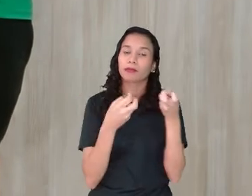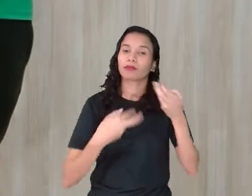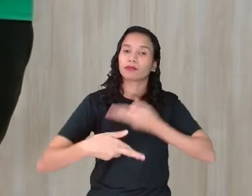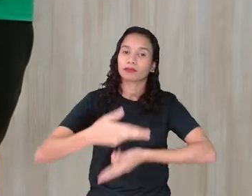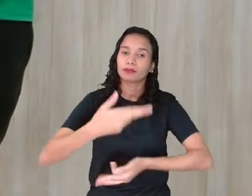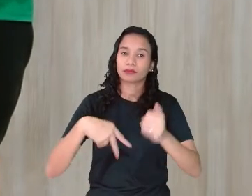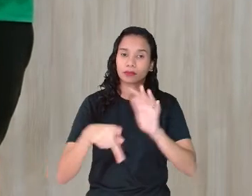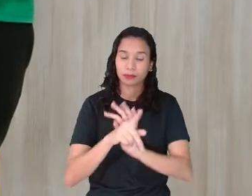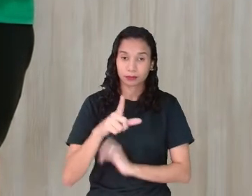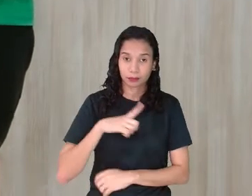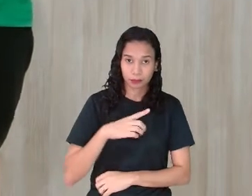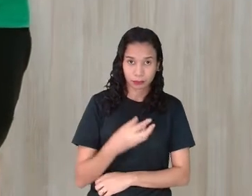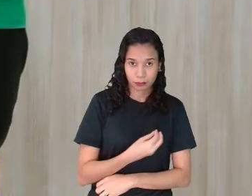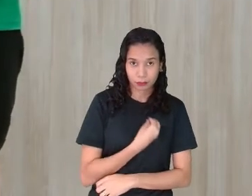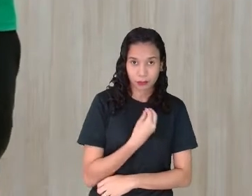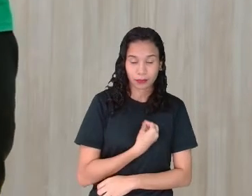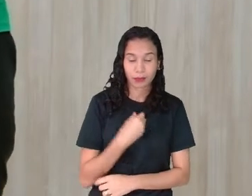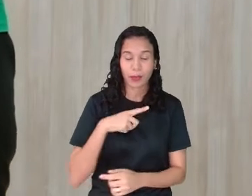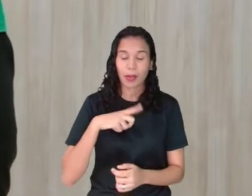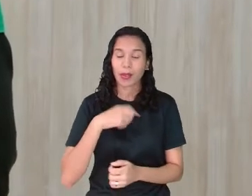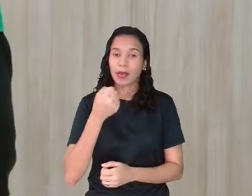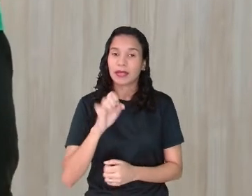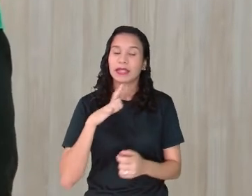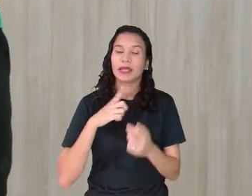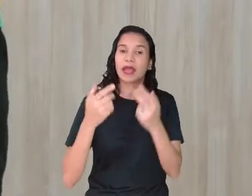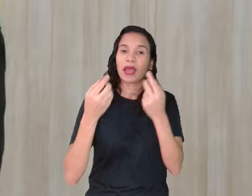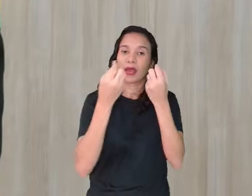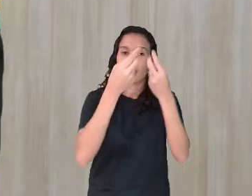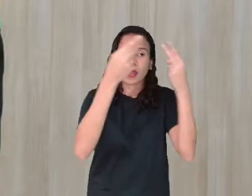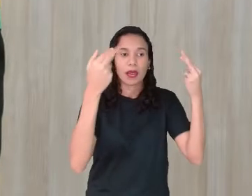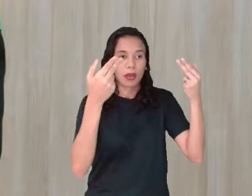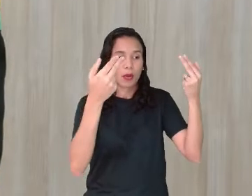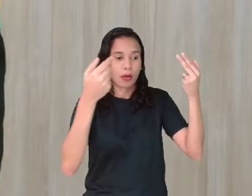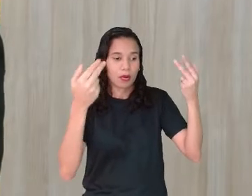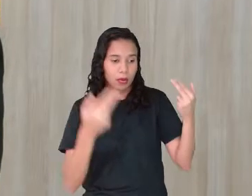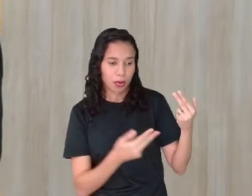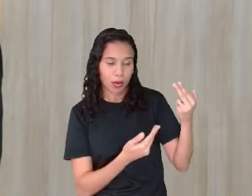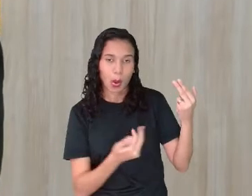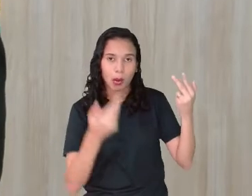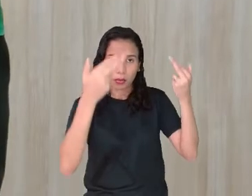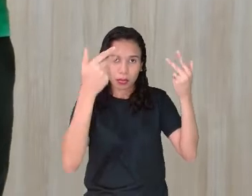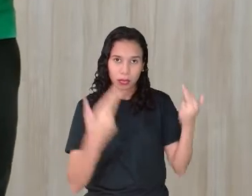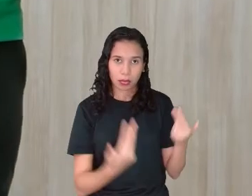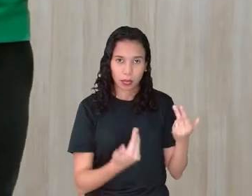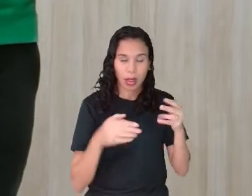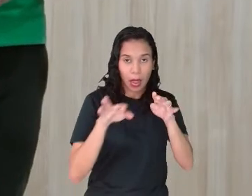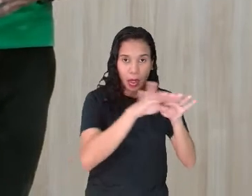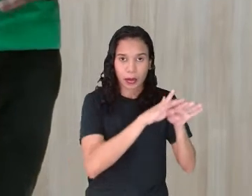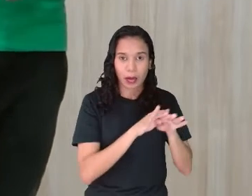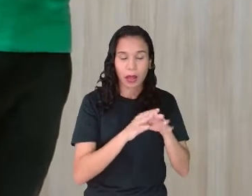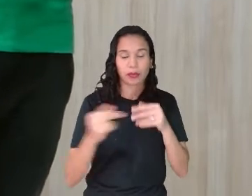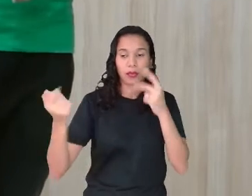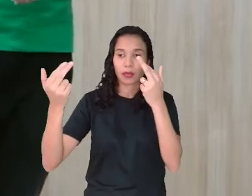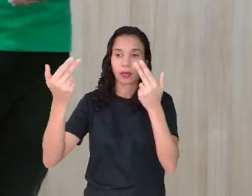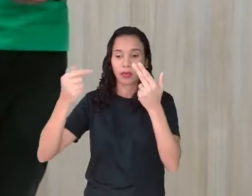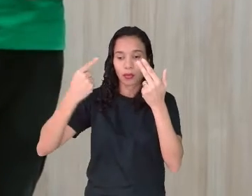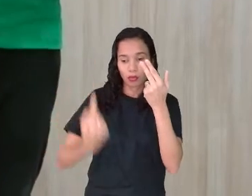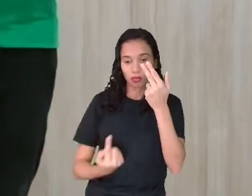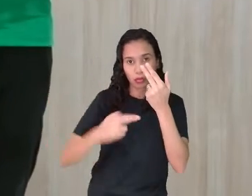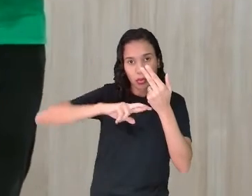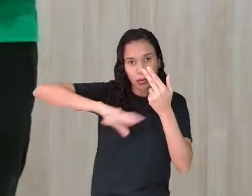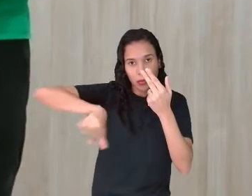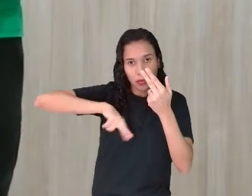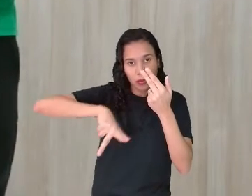dos lados. Então, 3 lados de mesma medida é equilátero. 2 lados de mesma medida e um